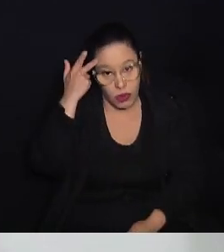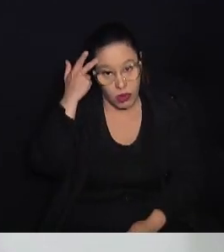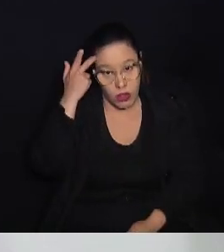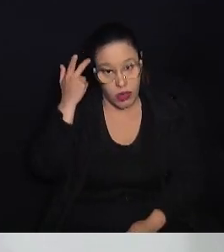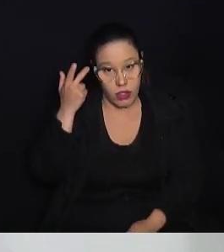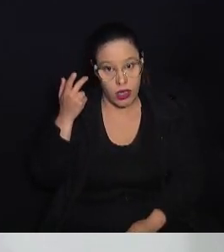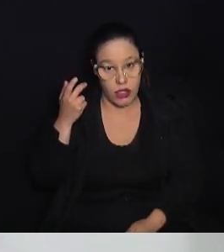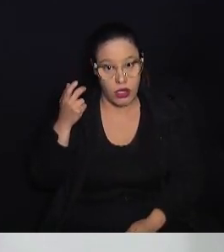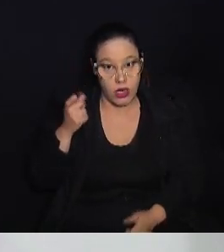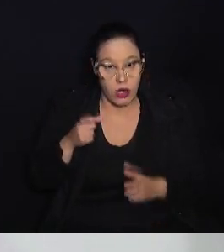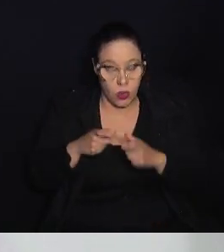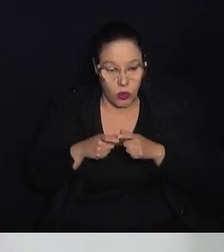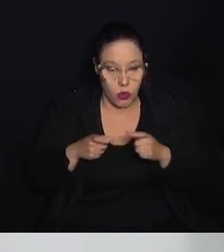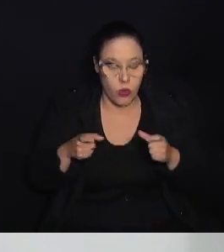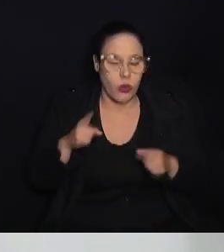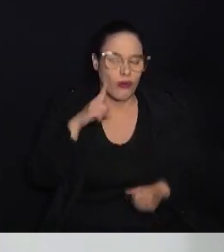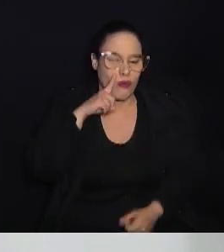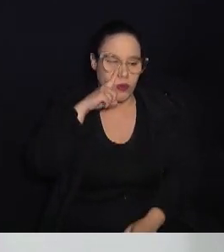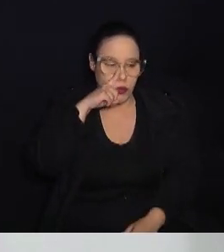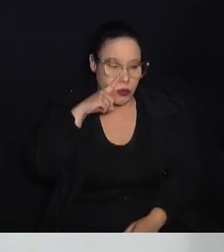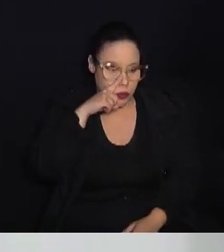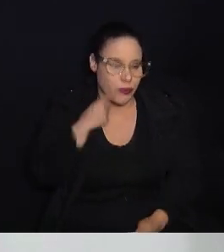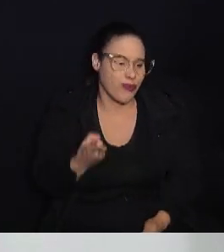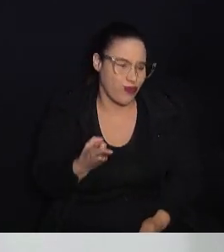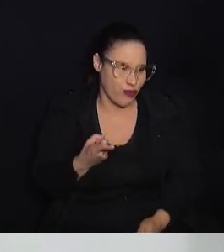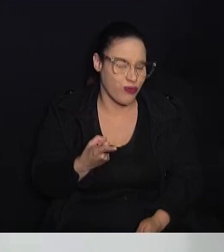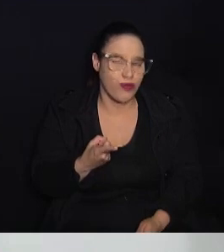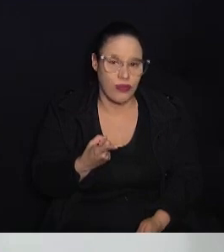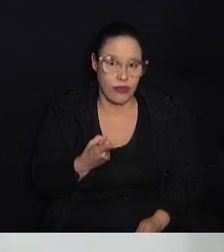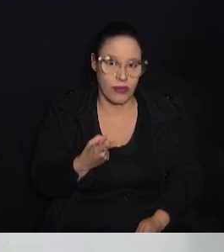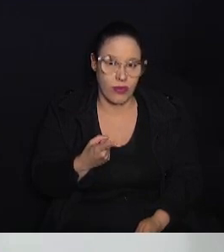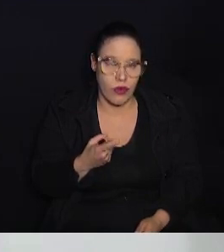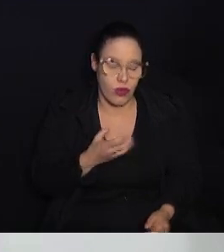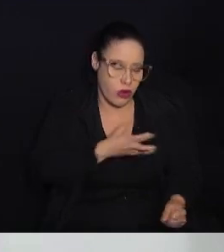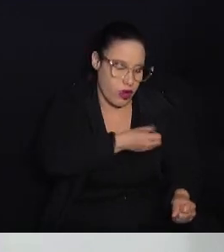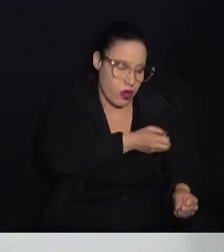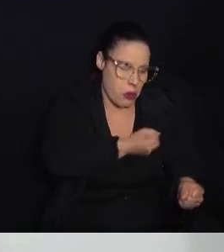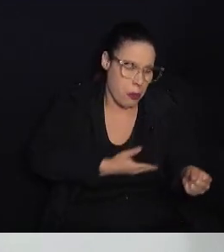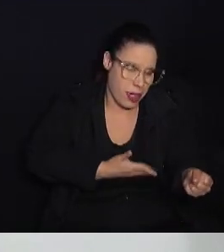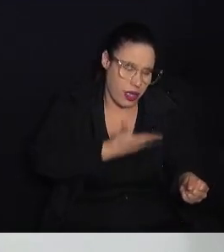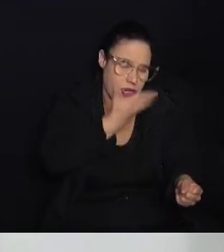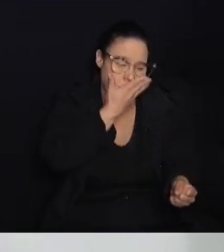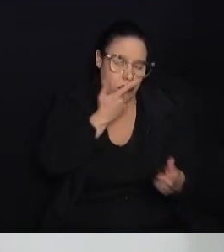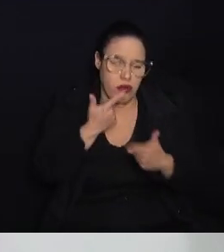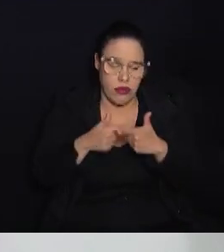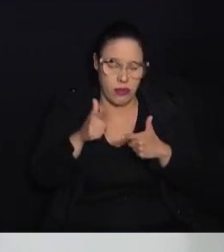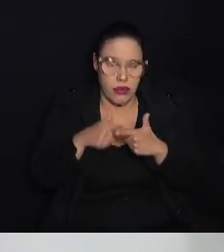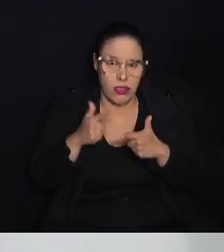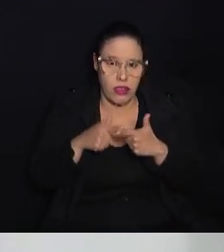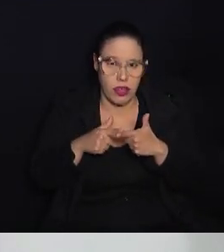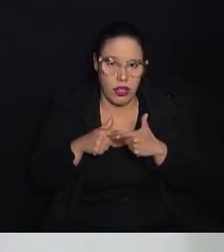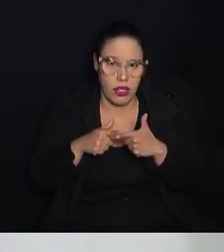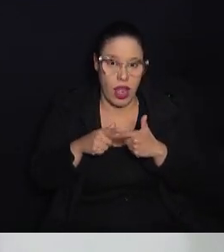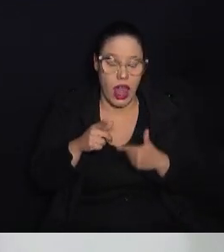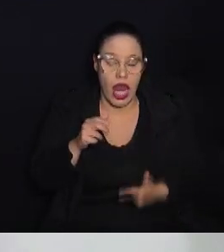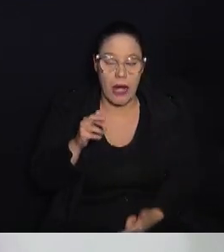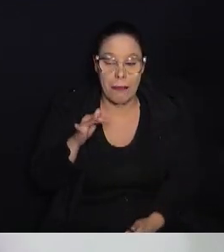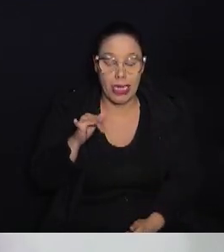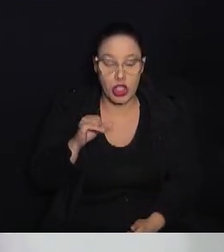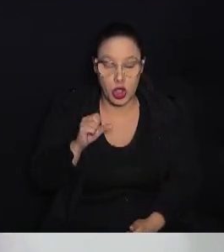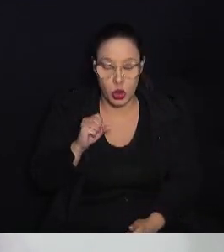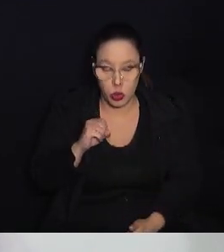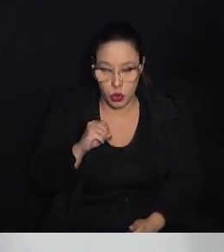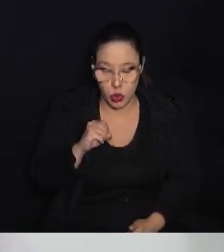normais, mas que têm muito alto risco, tem fatores de risco, como pressão alta, problemas nos